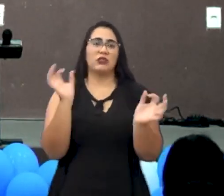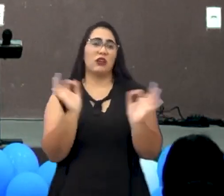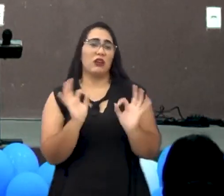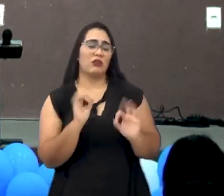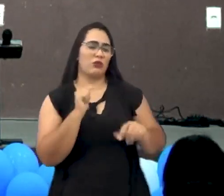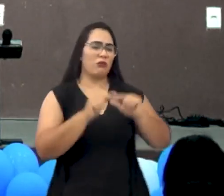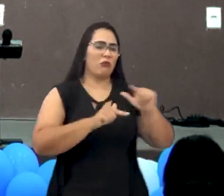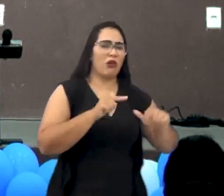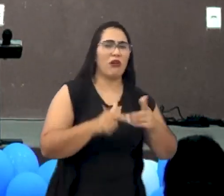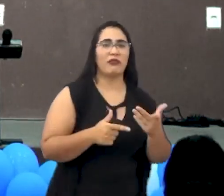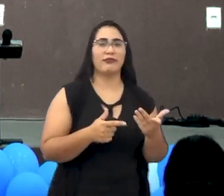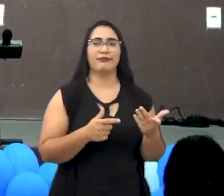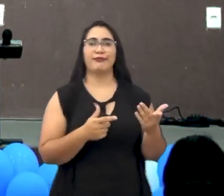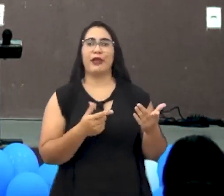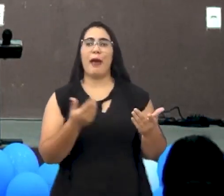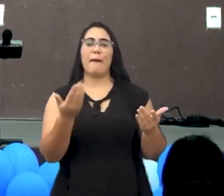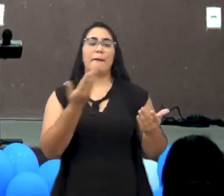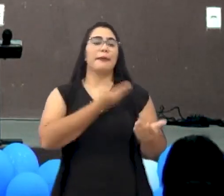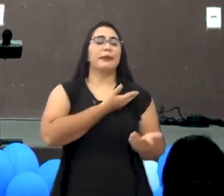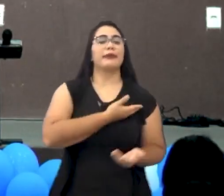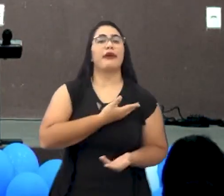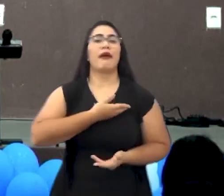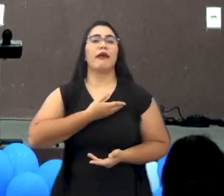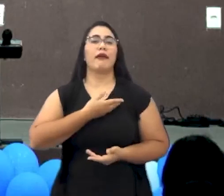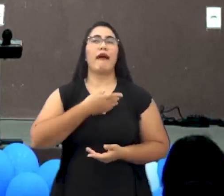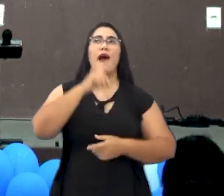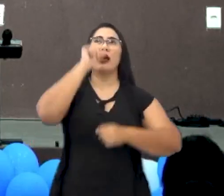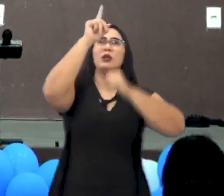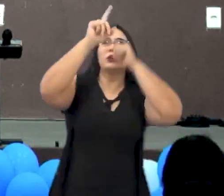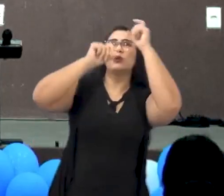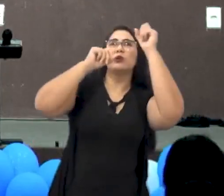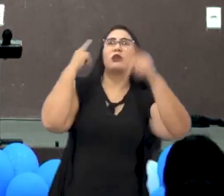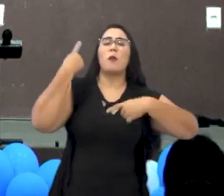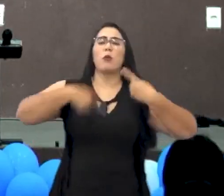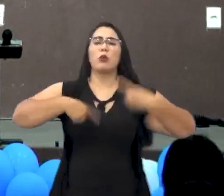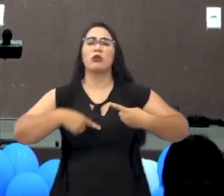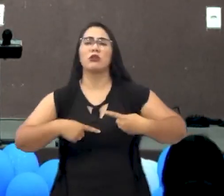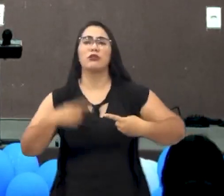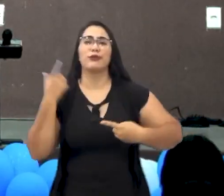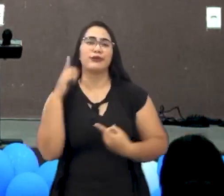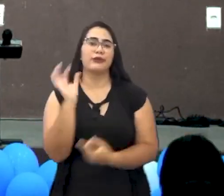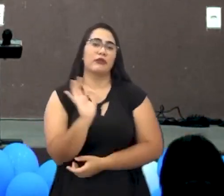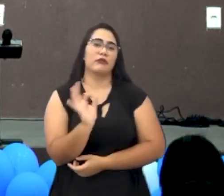em seus contatos, em suas ideologias políticas. Não!